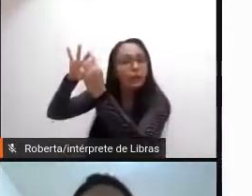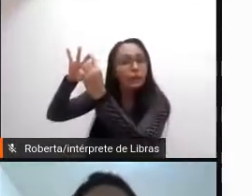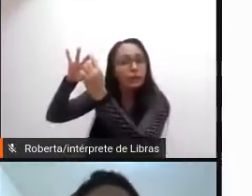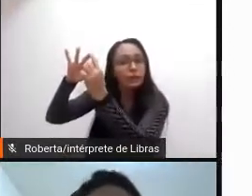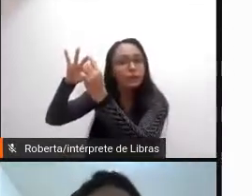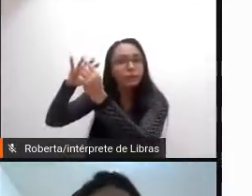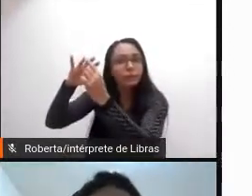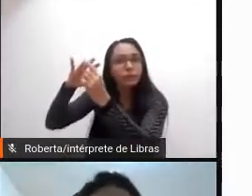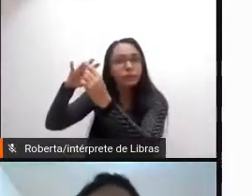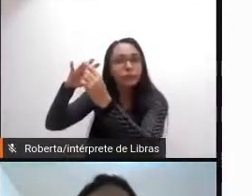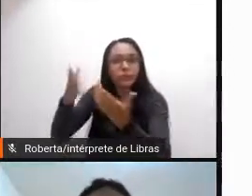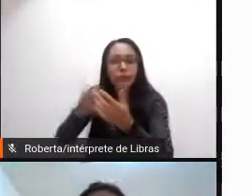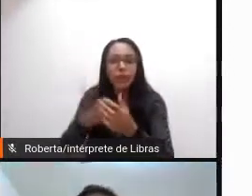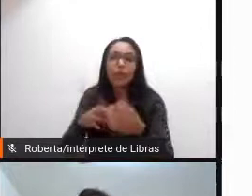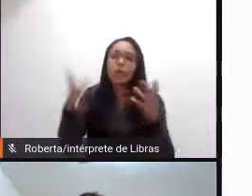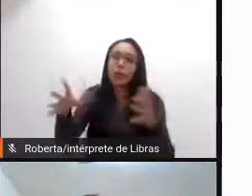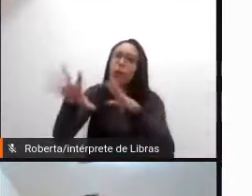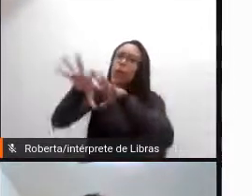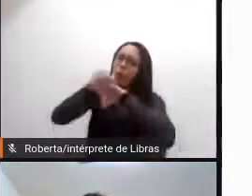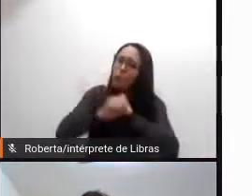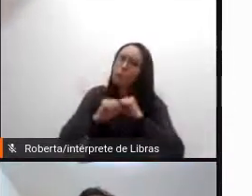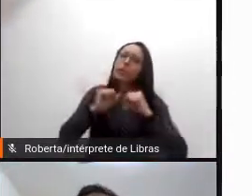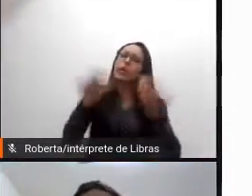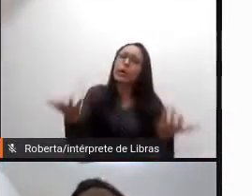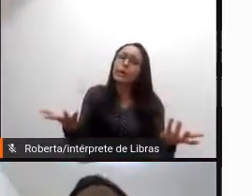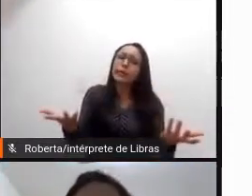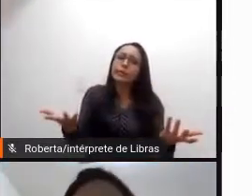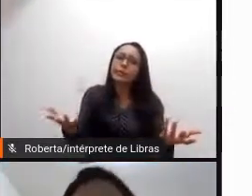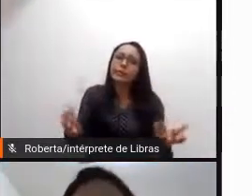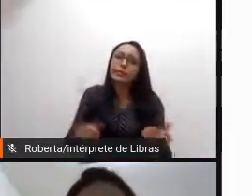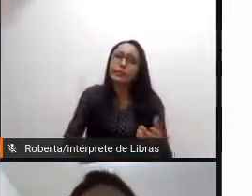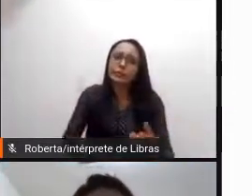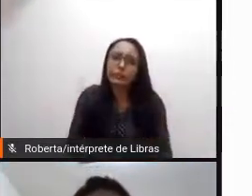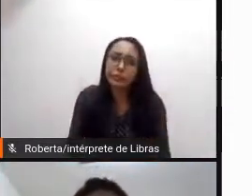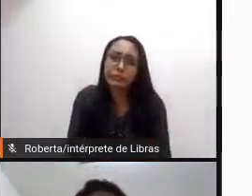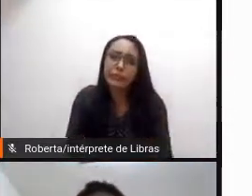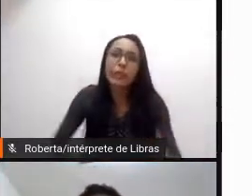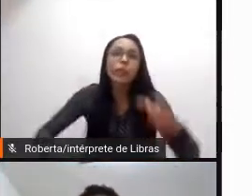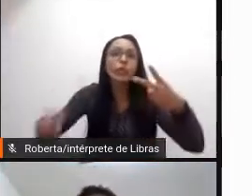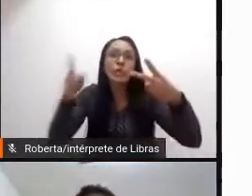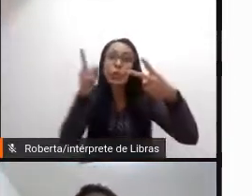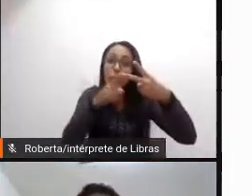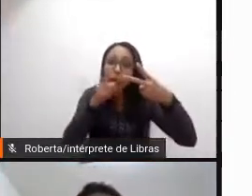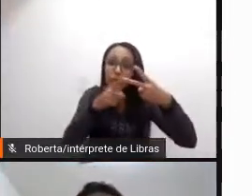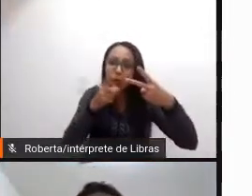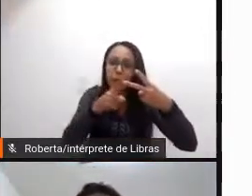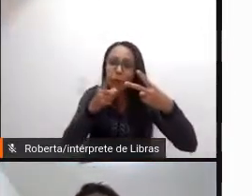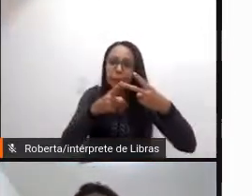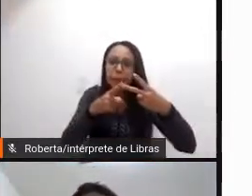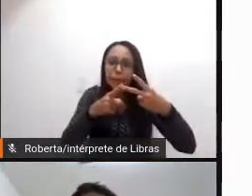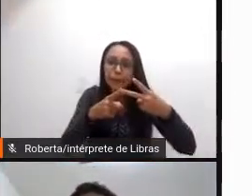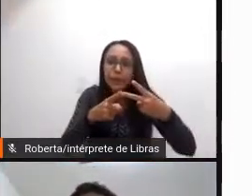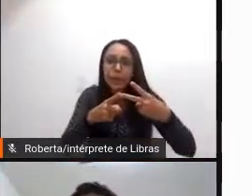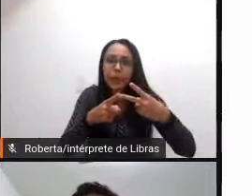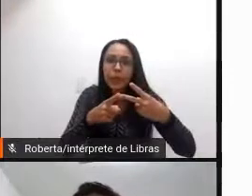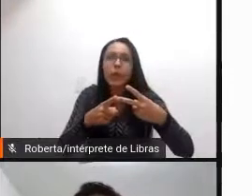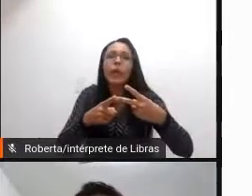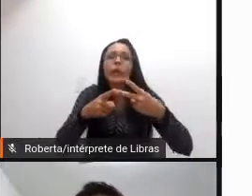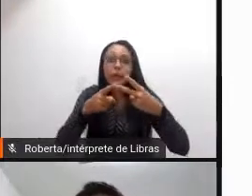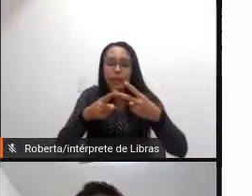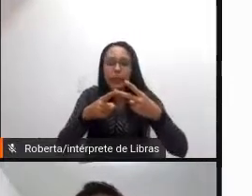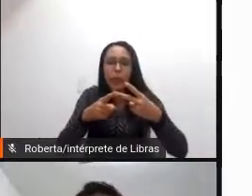ela pode se contaminar. Então, a gente vai para a segunda forma de contaminação, que é a forma por